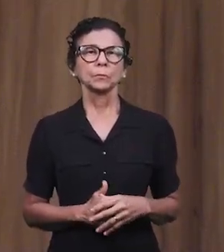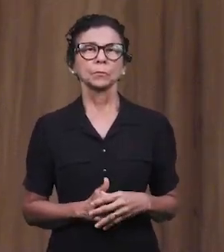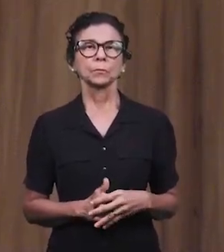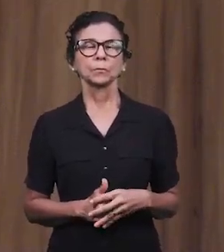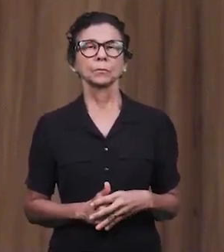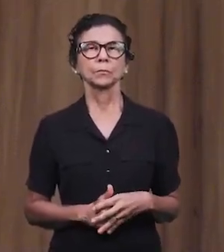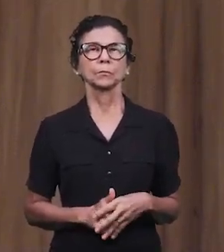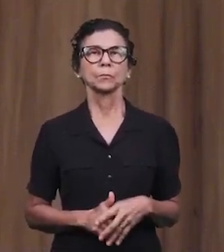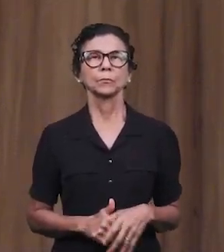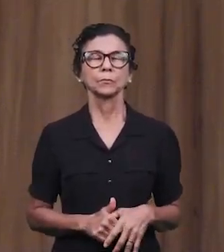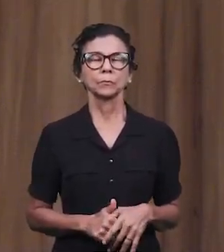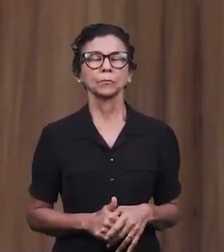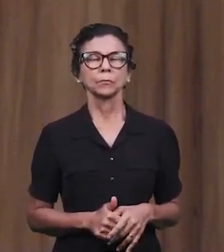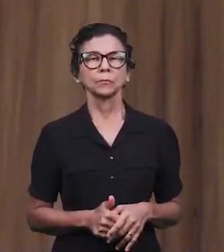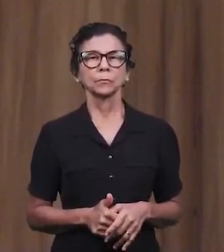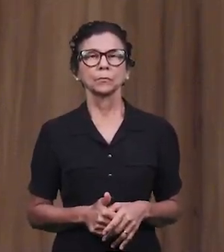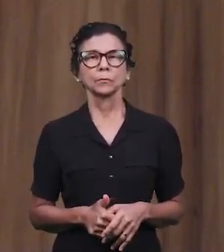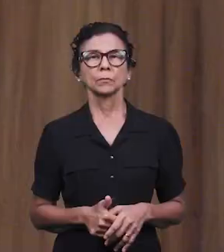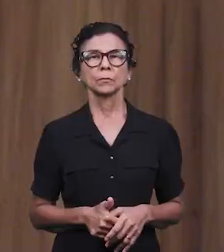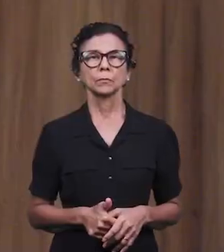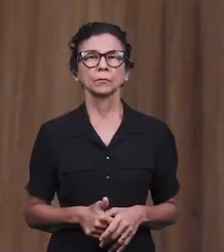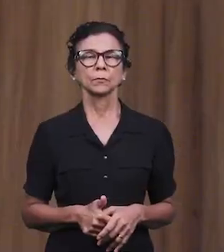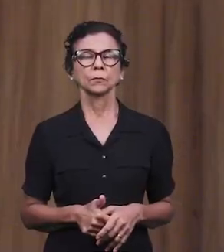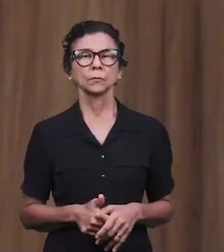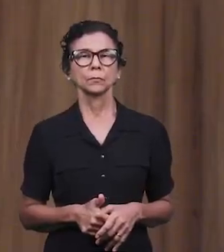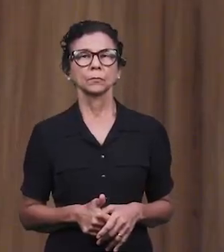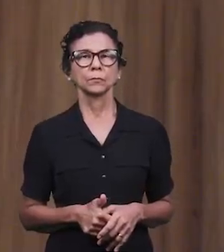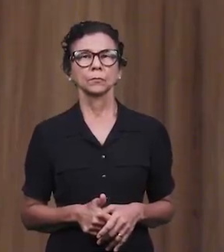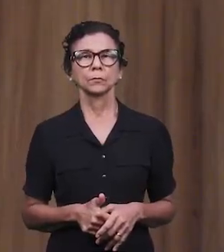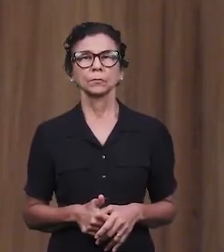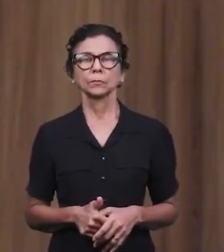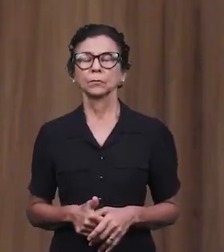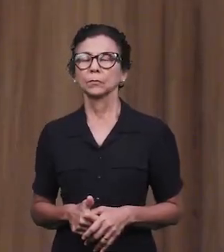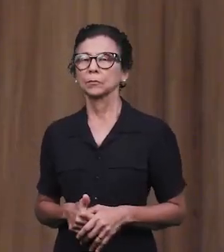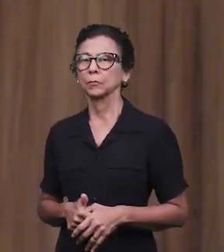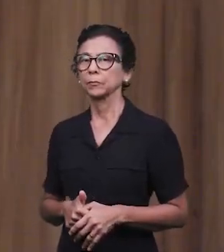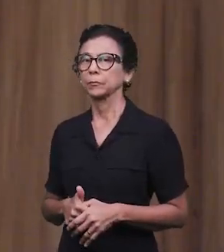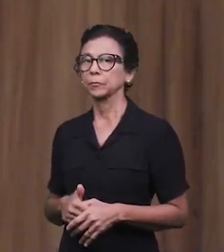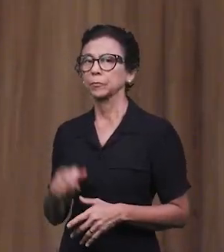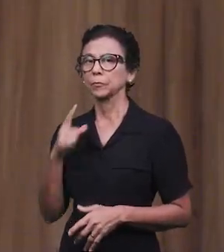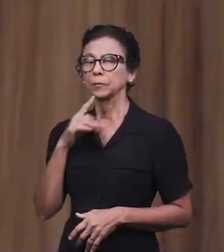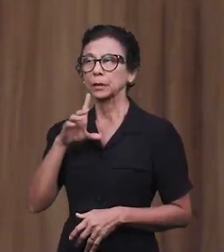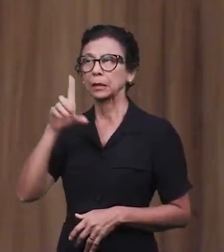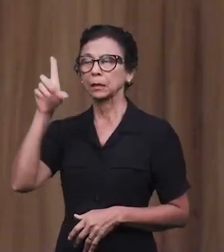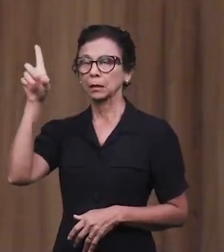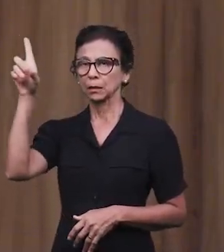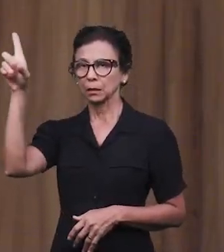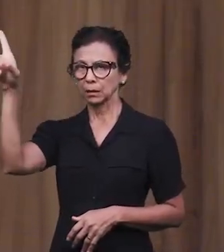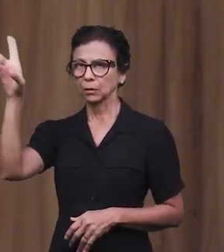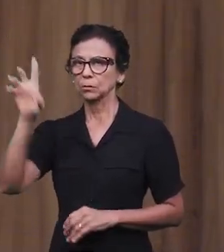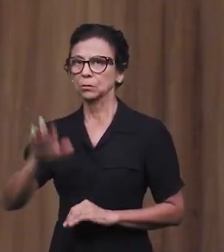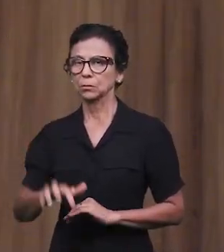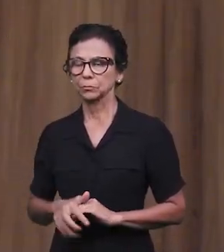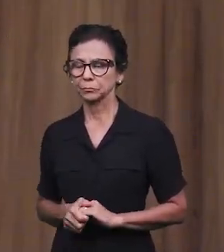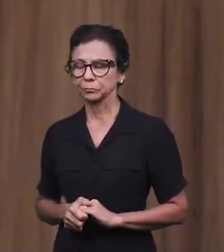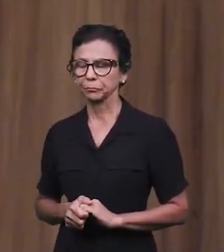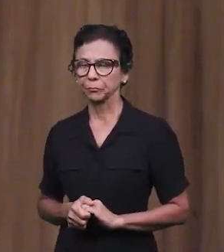irmãos como que Deus passa por cima de tudo, levando-as,